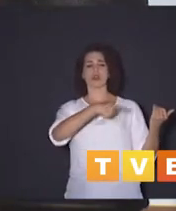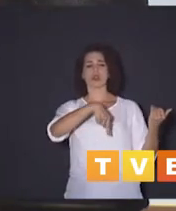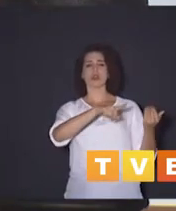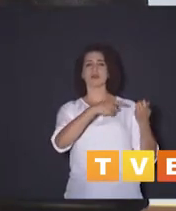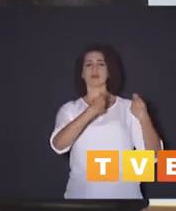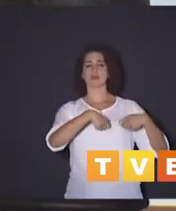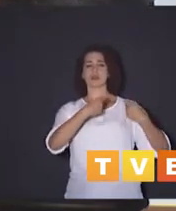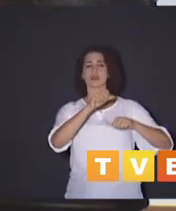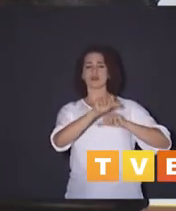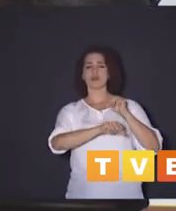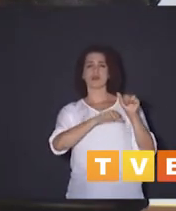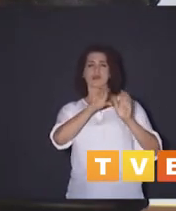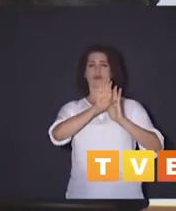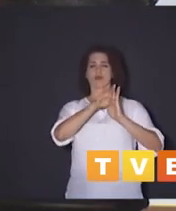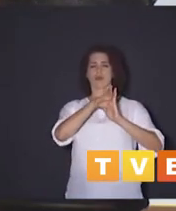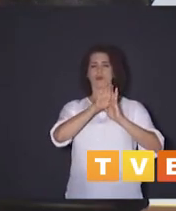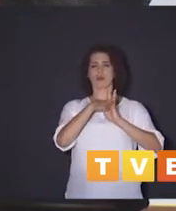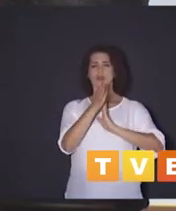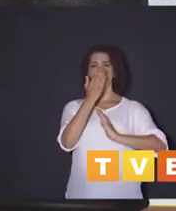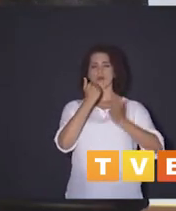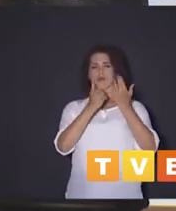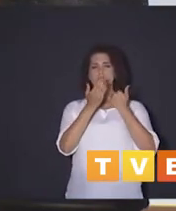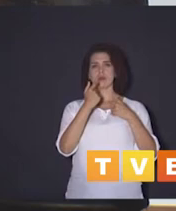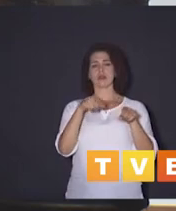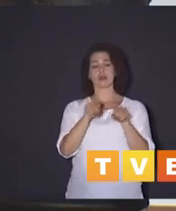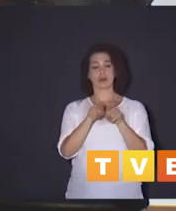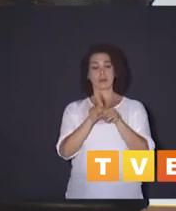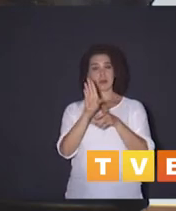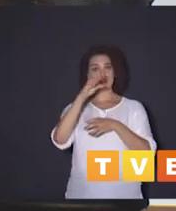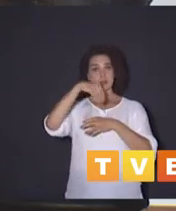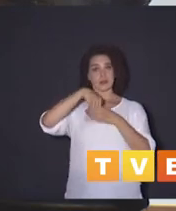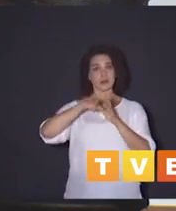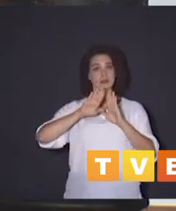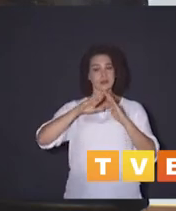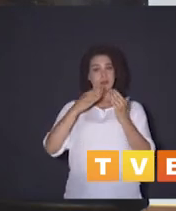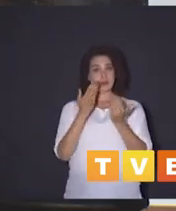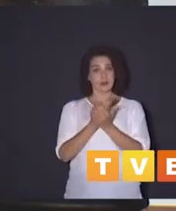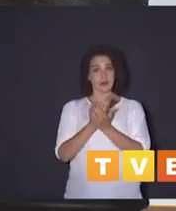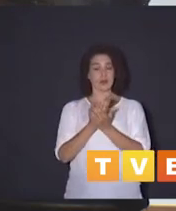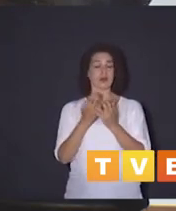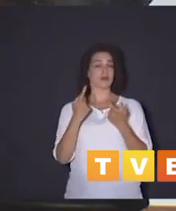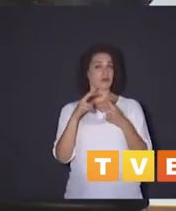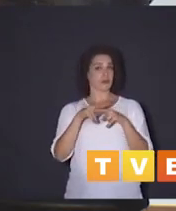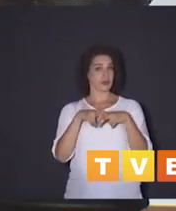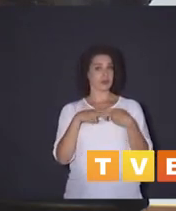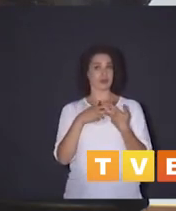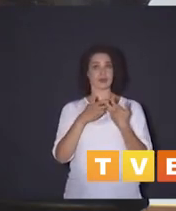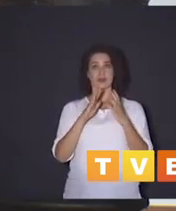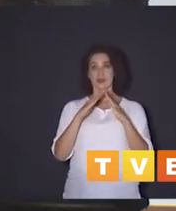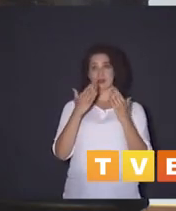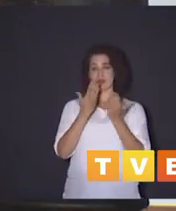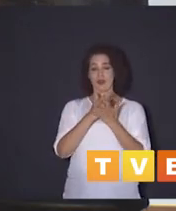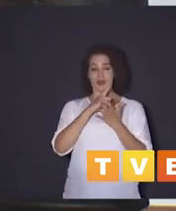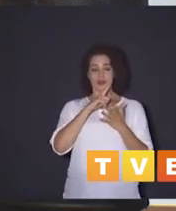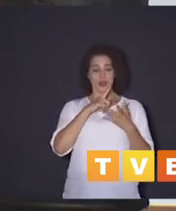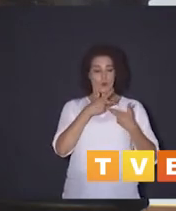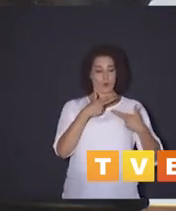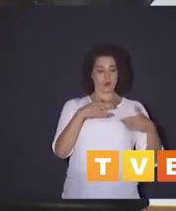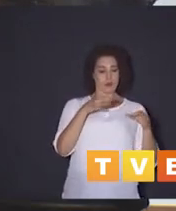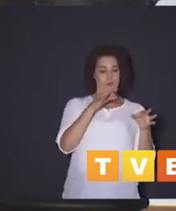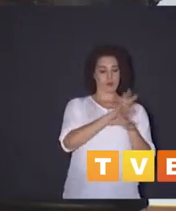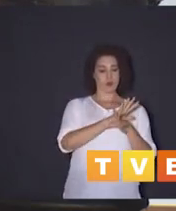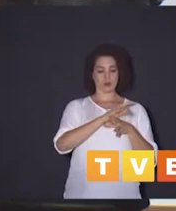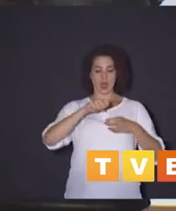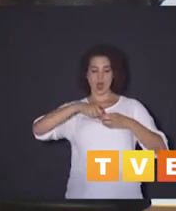conceito de alimentação que imposto a ele também membro da escola porque na escola ele com a escola cuidas pré-pronta ele tomou